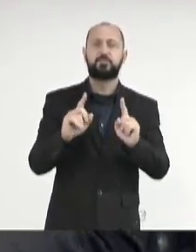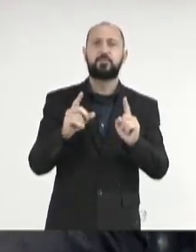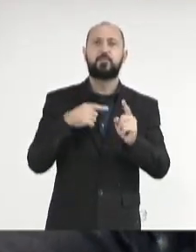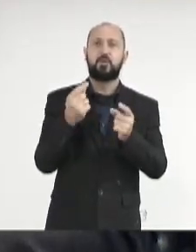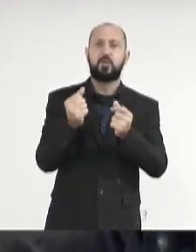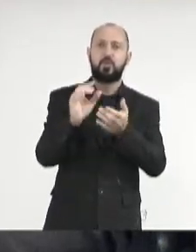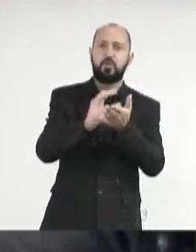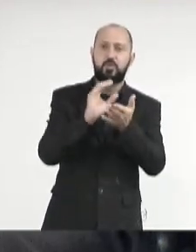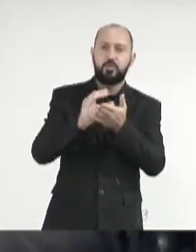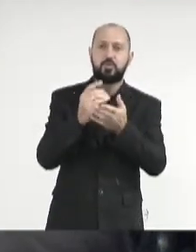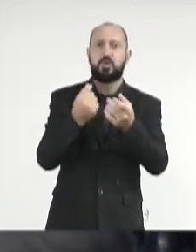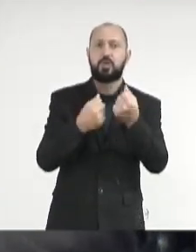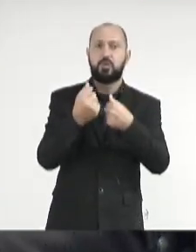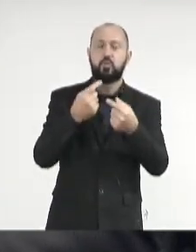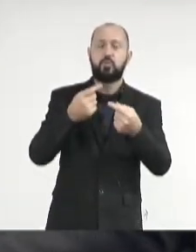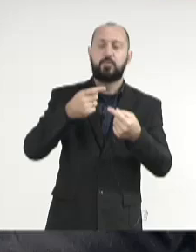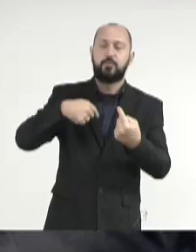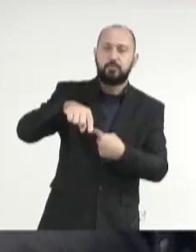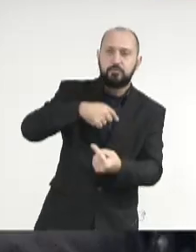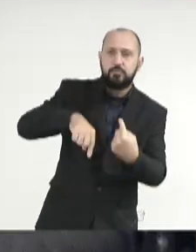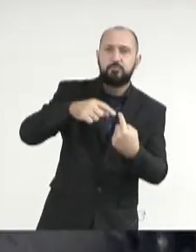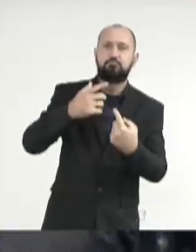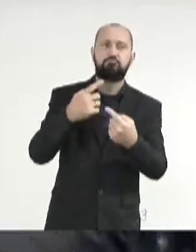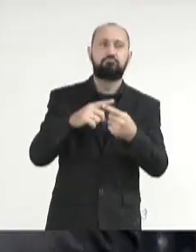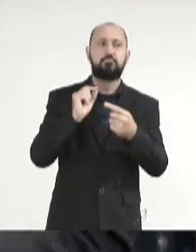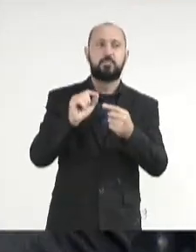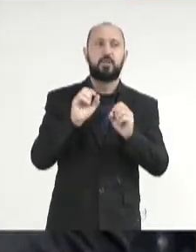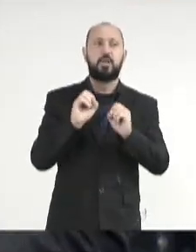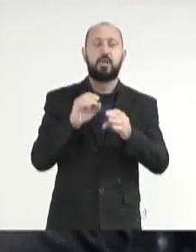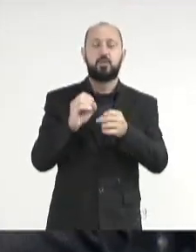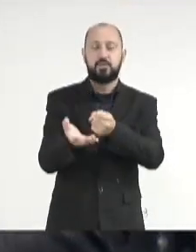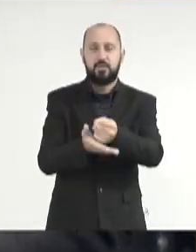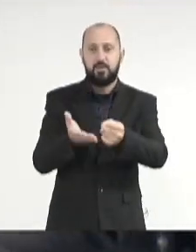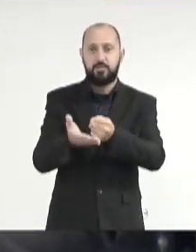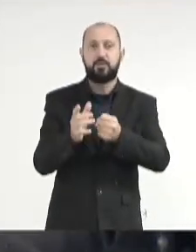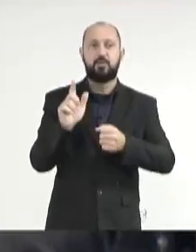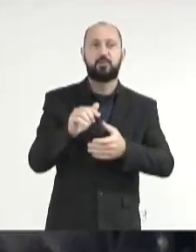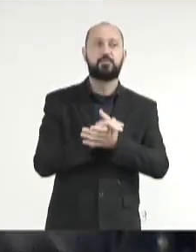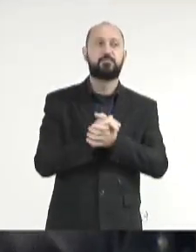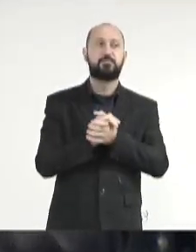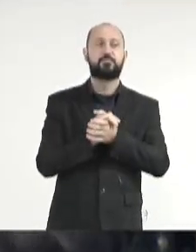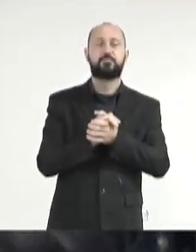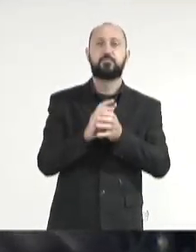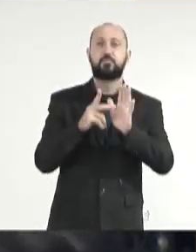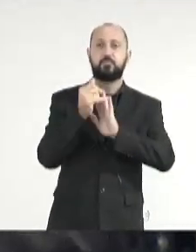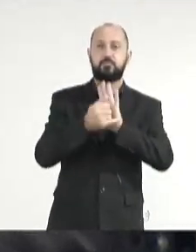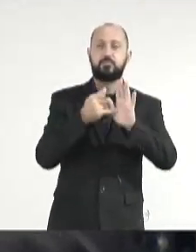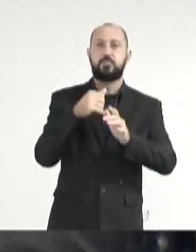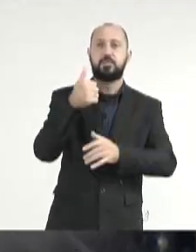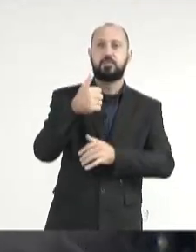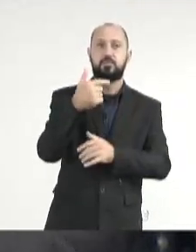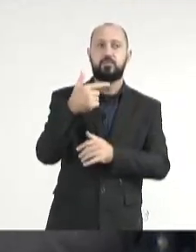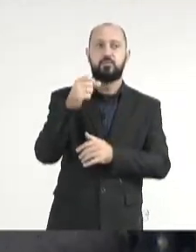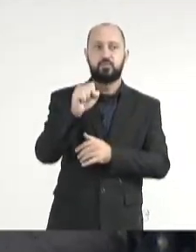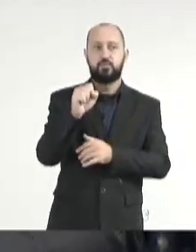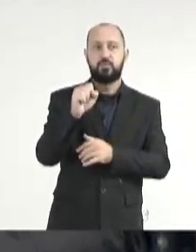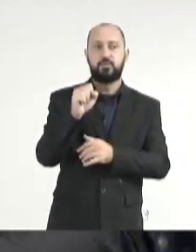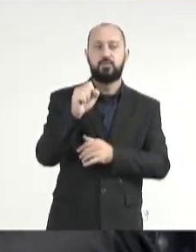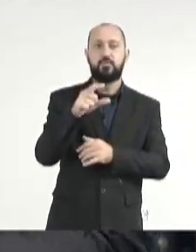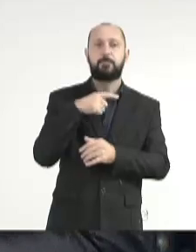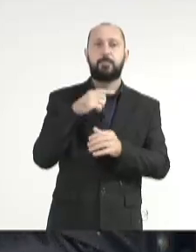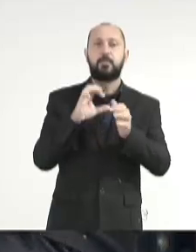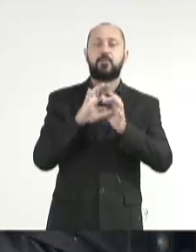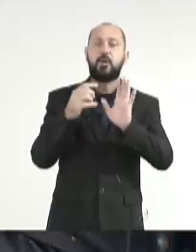trazer dinheiro, a economia vai rodar justamente com esse A educação pessoal. é a base, né? Exatamente. O projeto de lei de número 128, Gustavo,